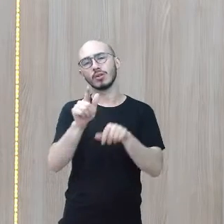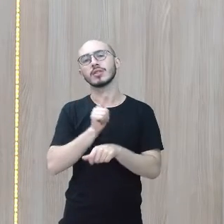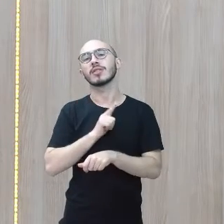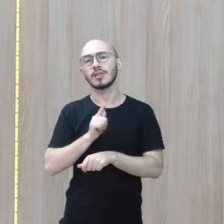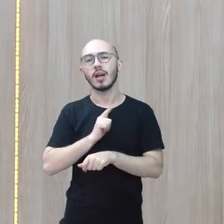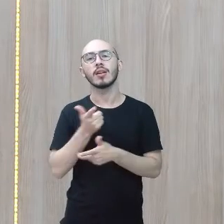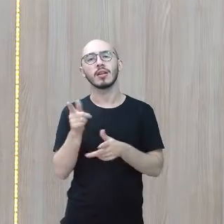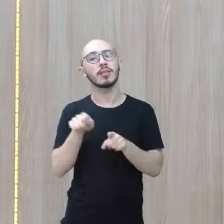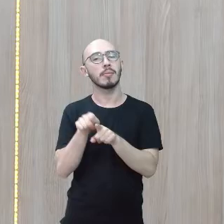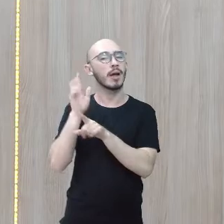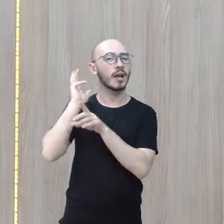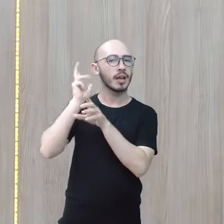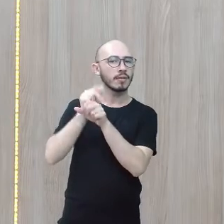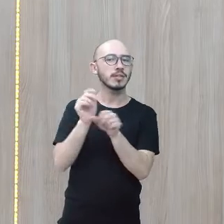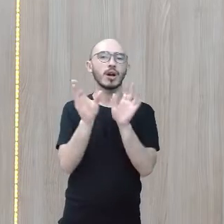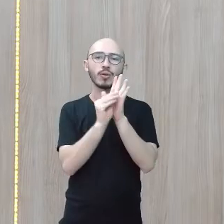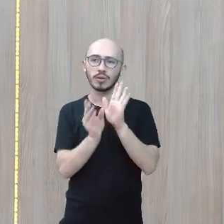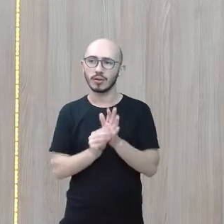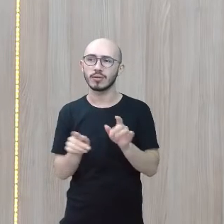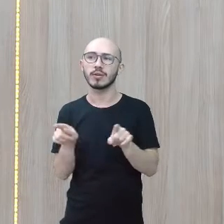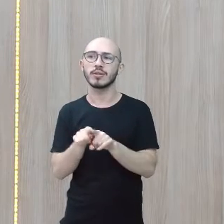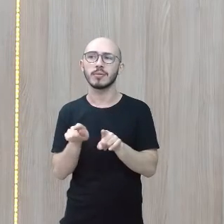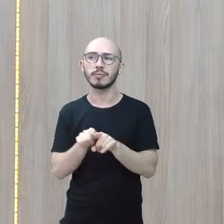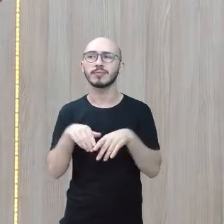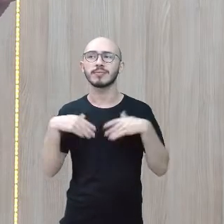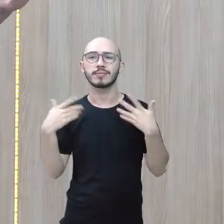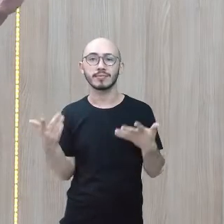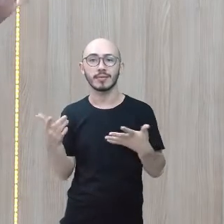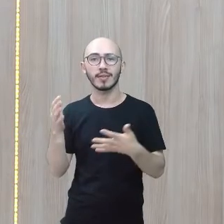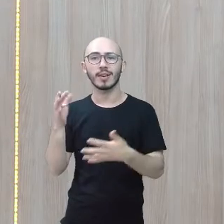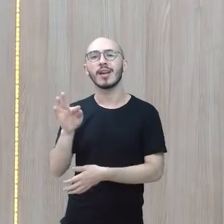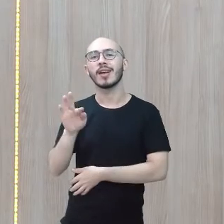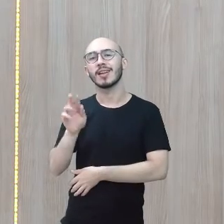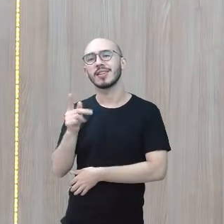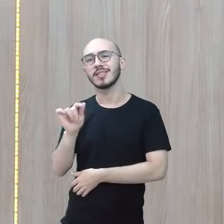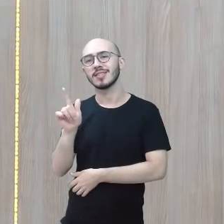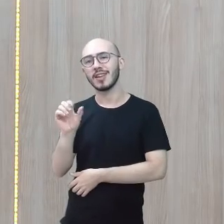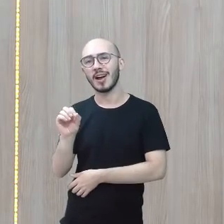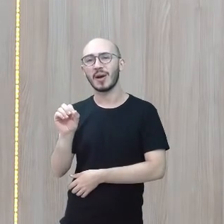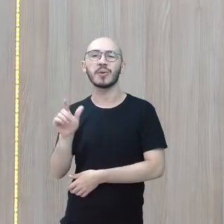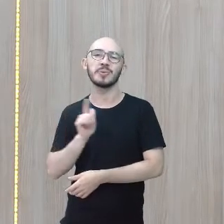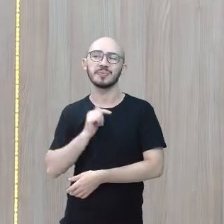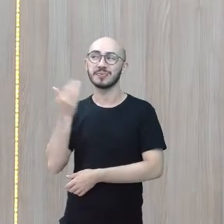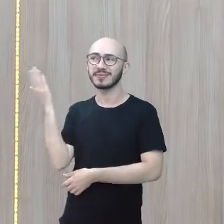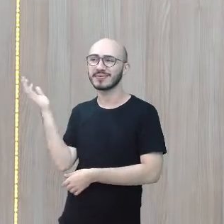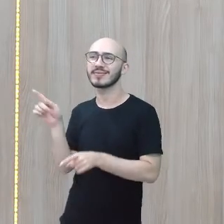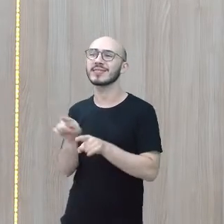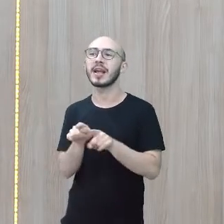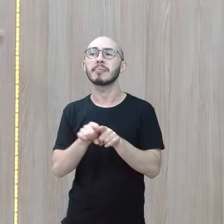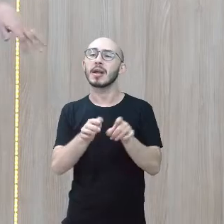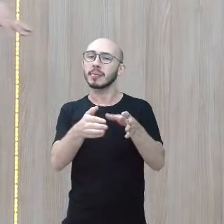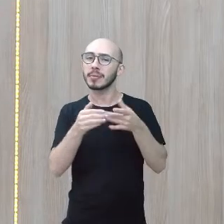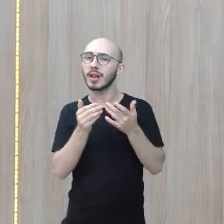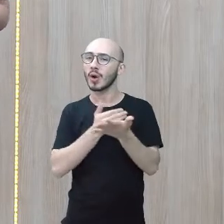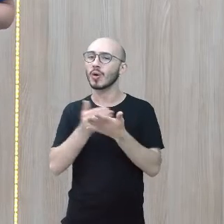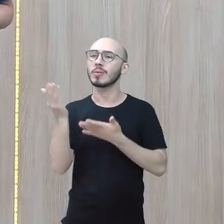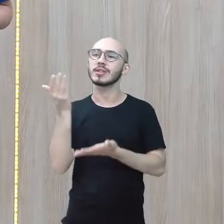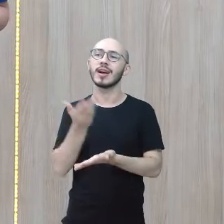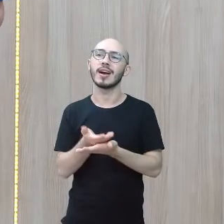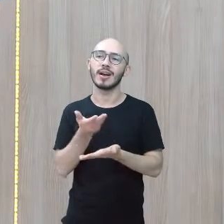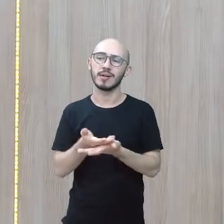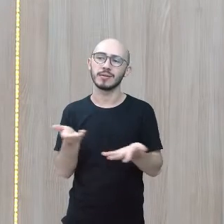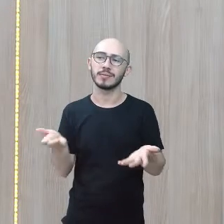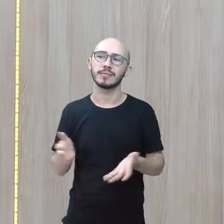também, é importante, tá? Tiago já está aqui, ó, toda vez aparece o slide dele já, pedindo para a gente começar a nossa aula para dar o